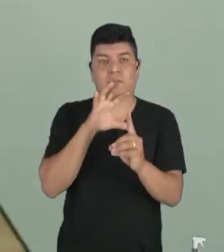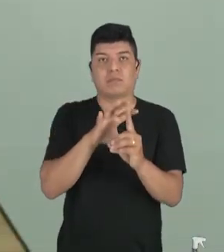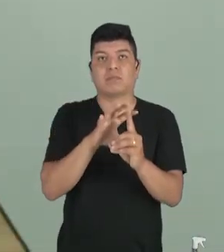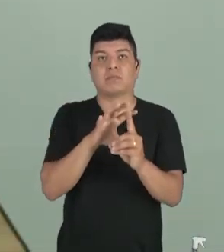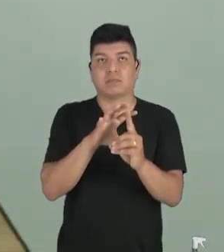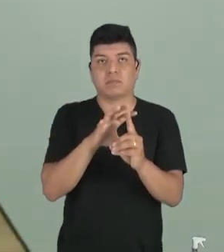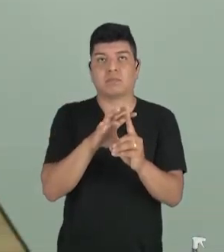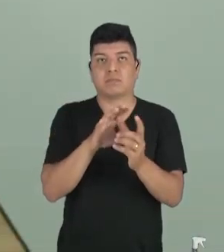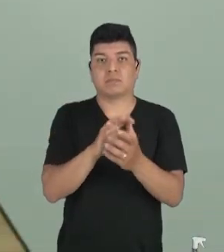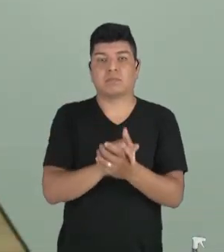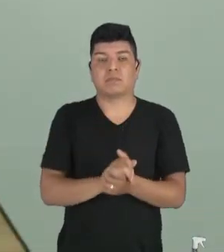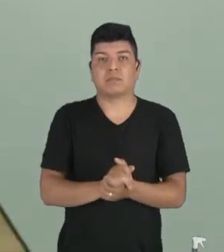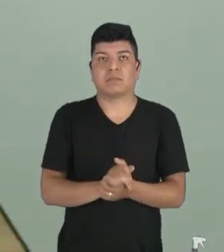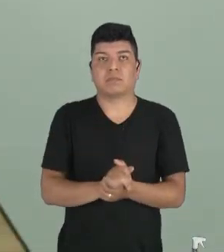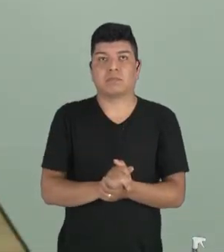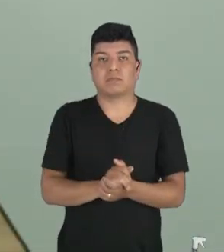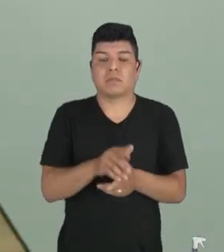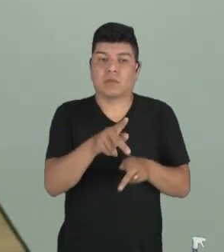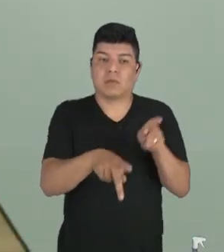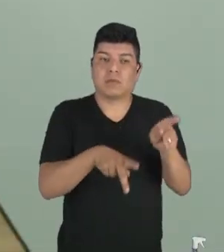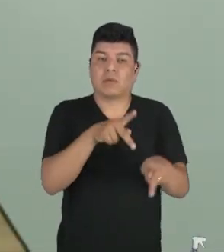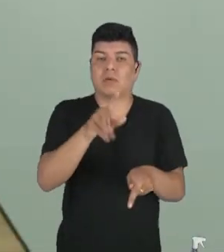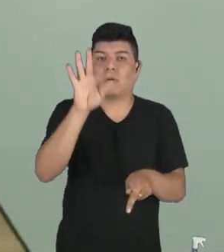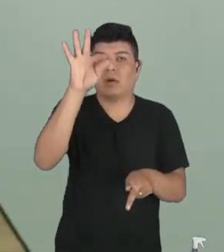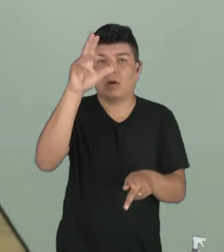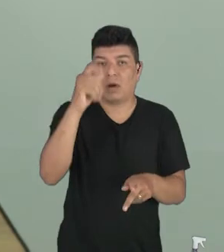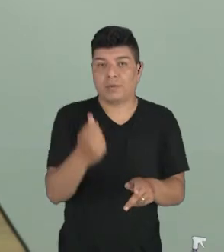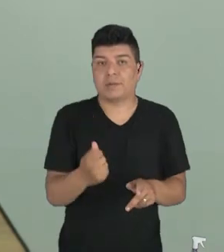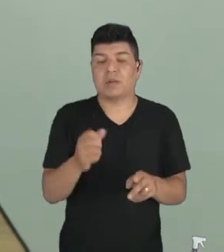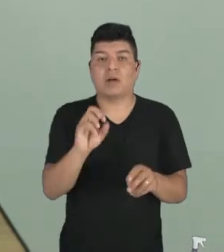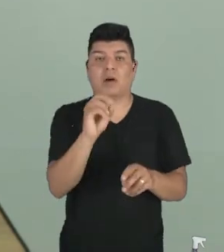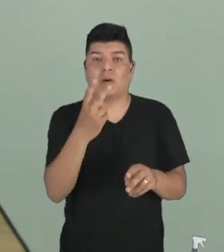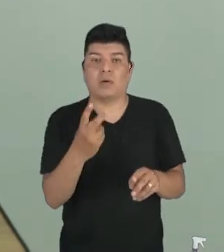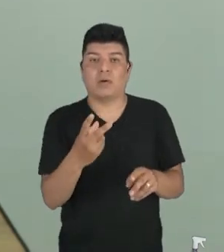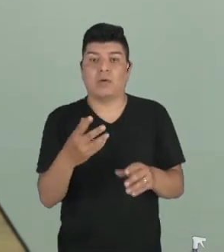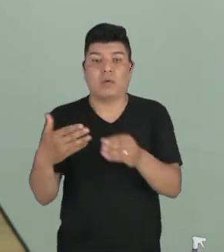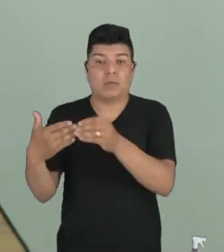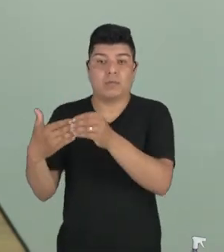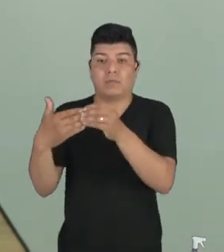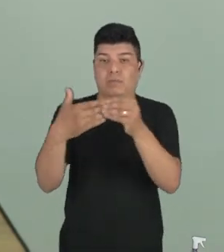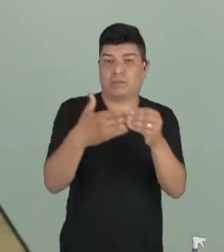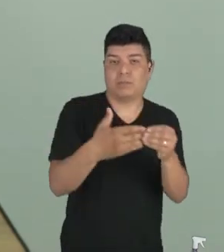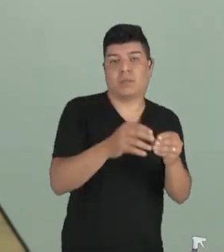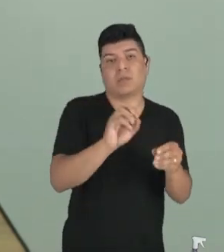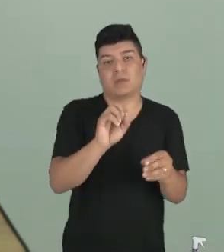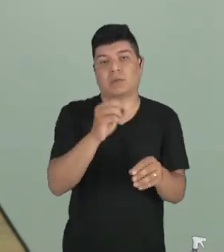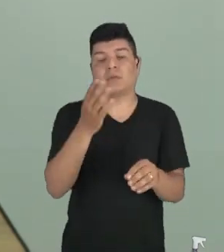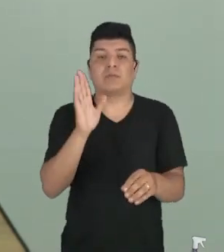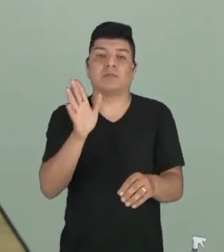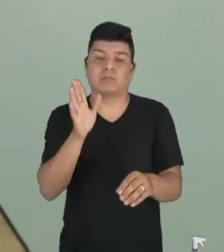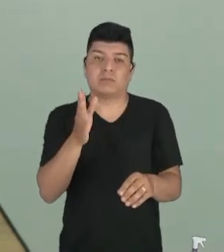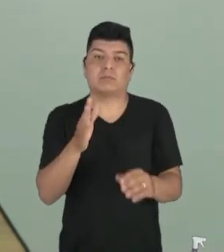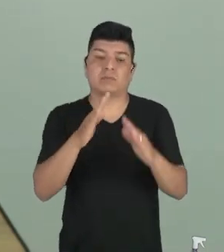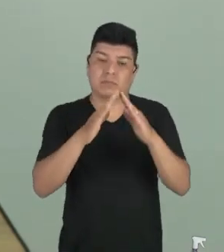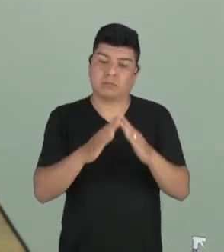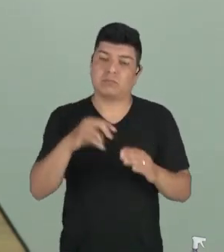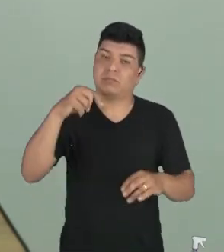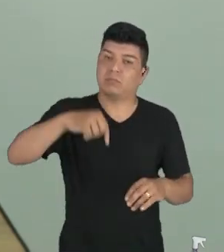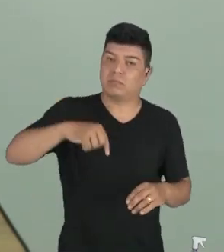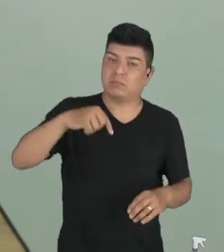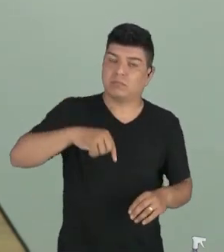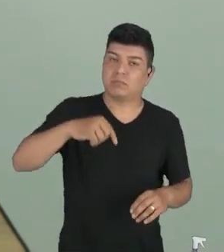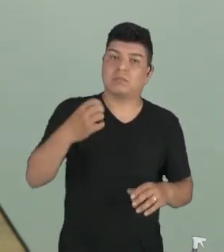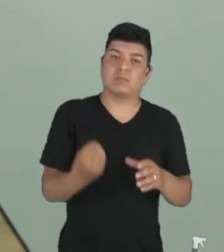influência do povo africano, ou porque foi trazida de lá, ou por quem já estava morando aqui,